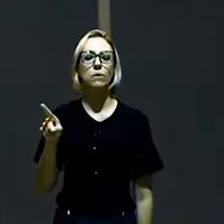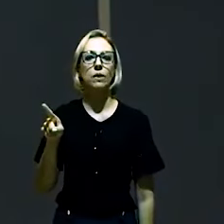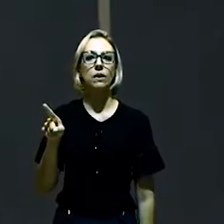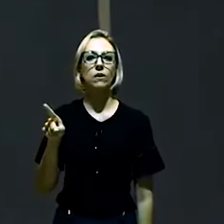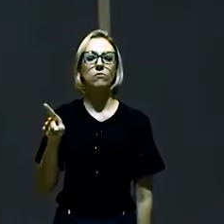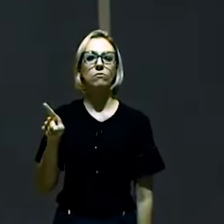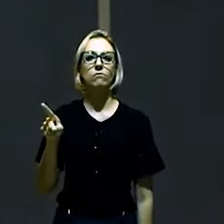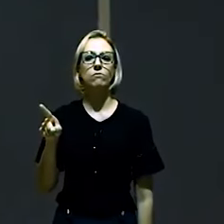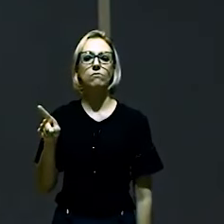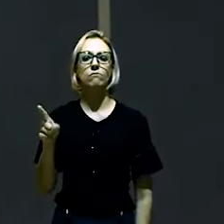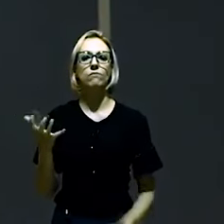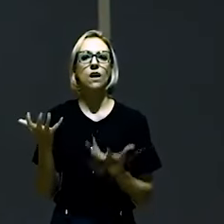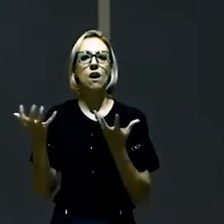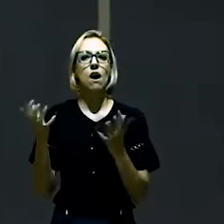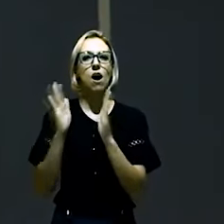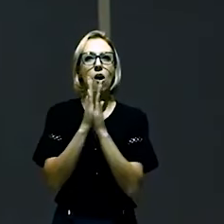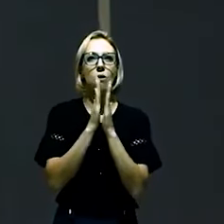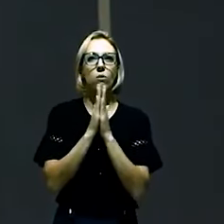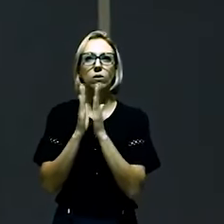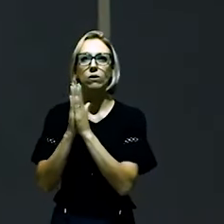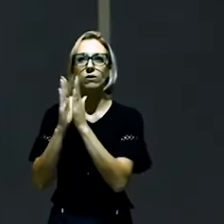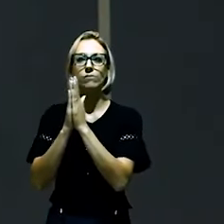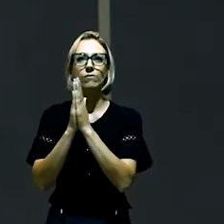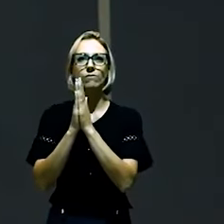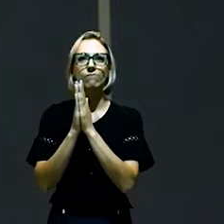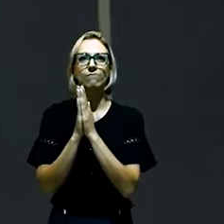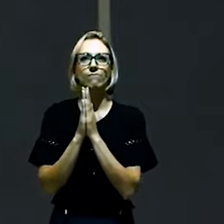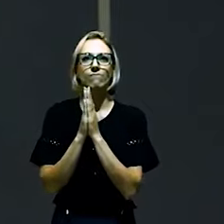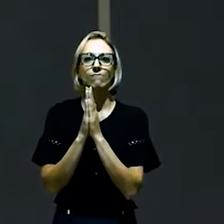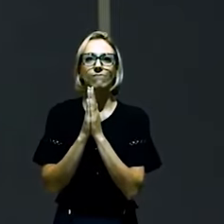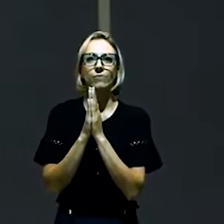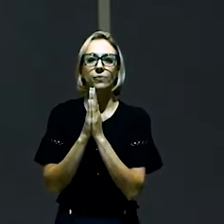quer receber uma oração, pastor, mas o que vão pensar de mim?